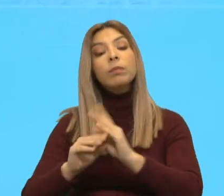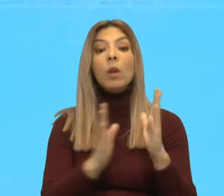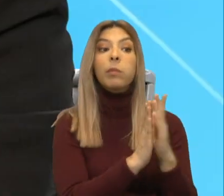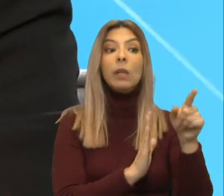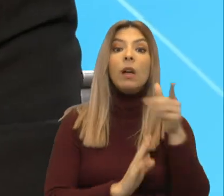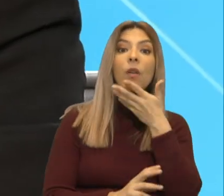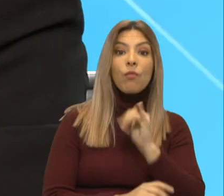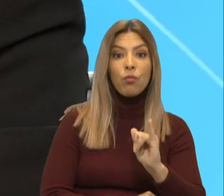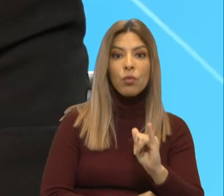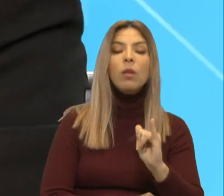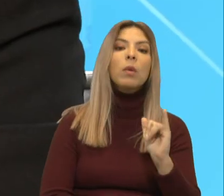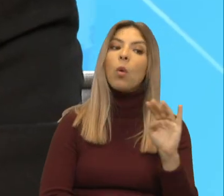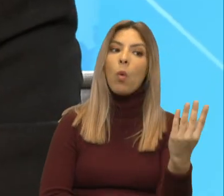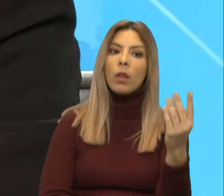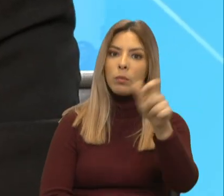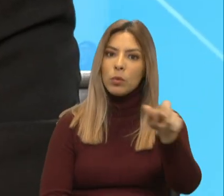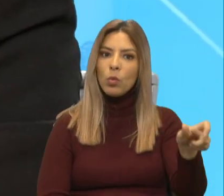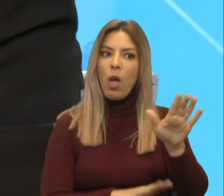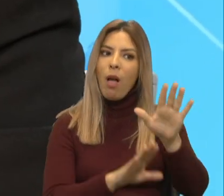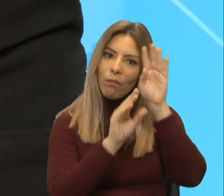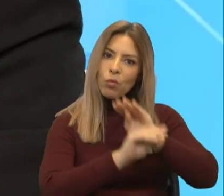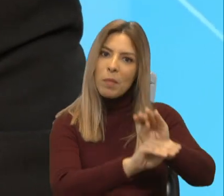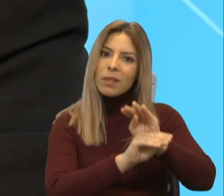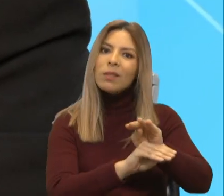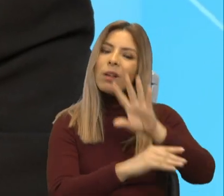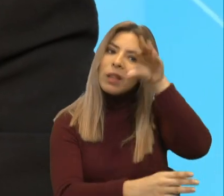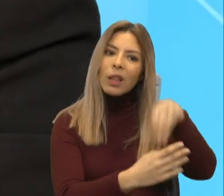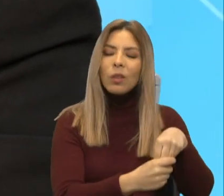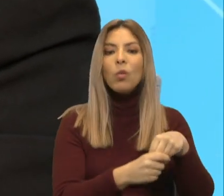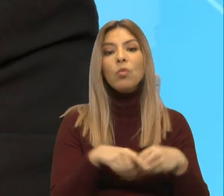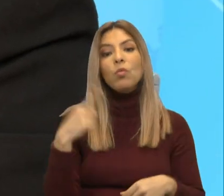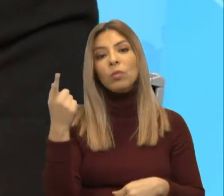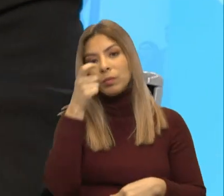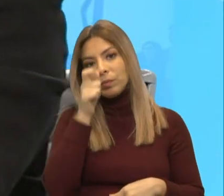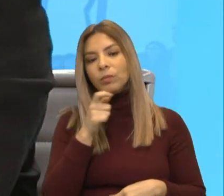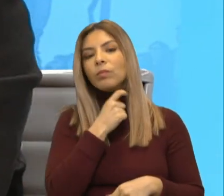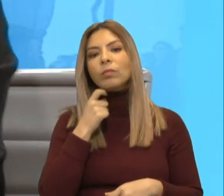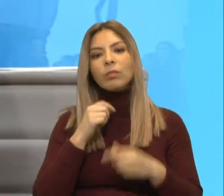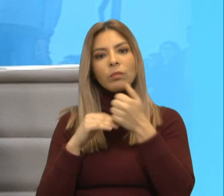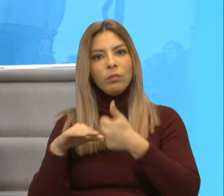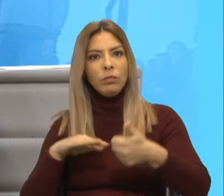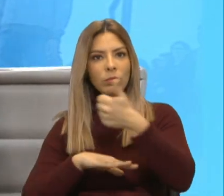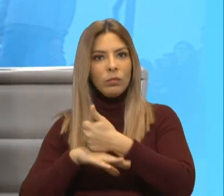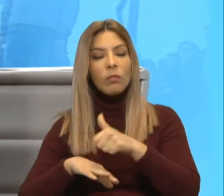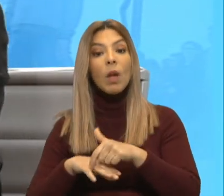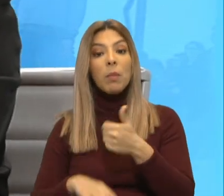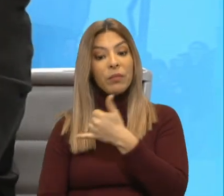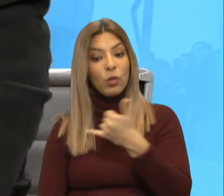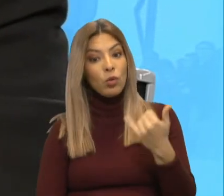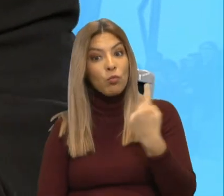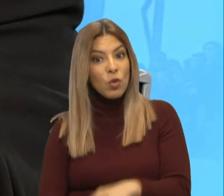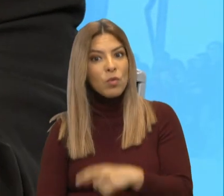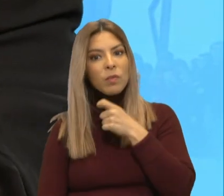temos 4 seminaristas em formação no Seminário Maior de Évora, temos um sacerdote da nossa diocese, embora tenha apenas 22 sacerdotes, que está